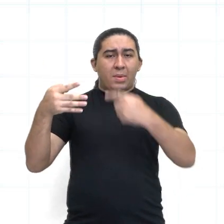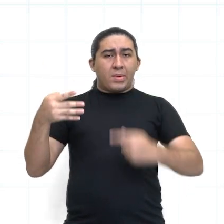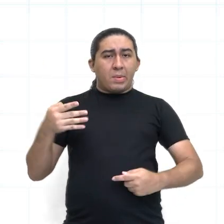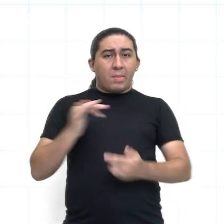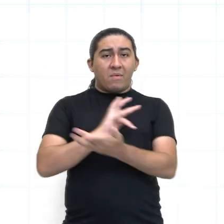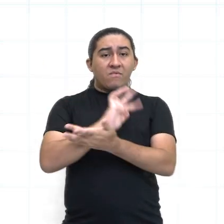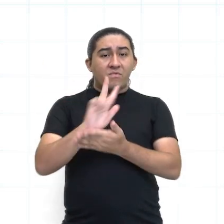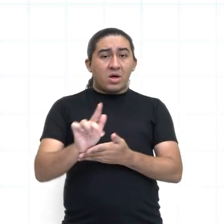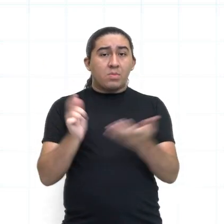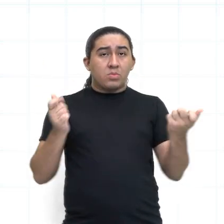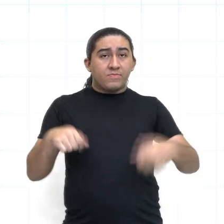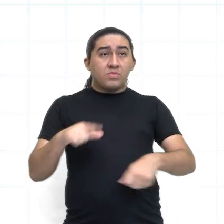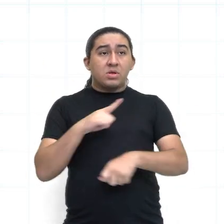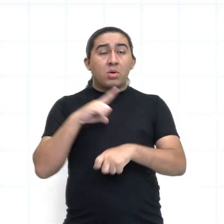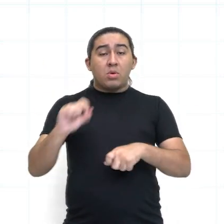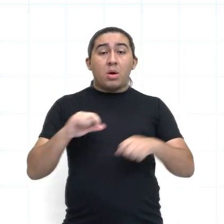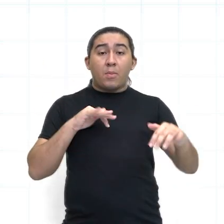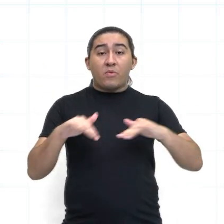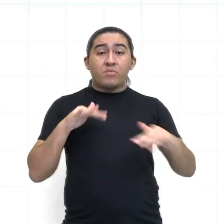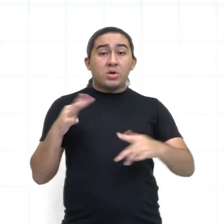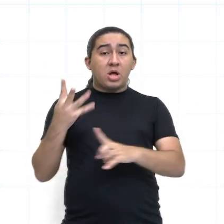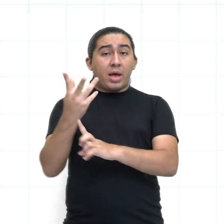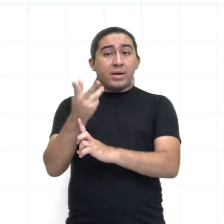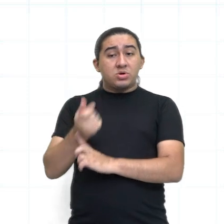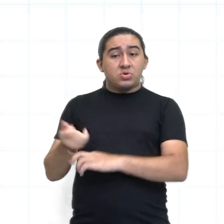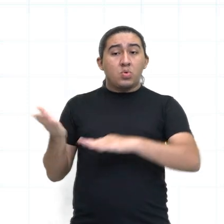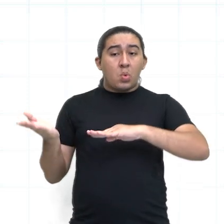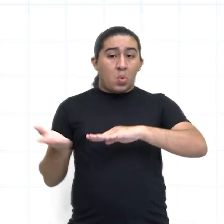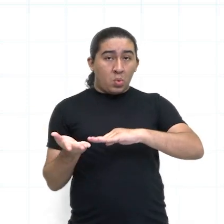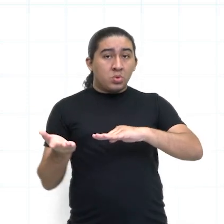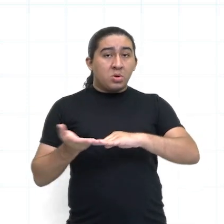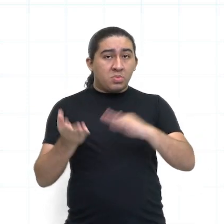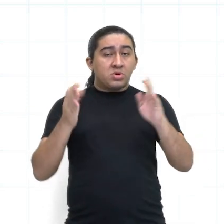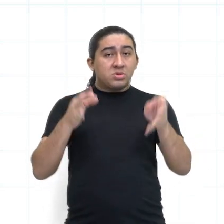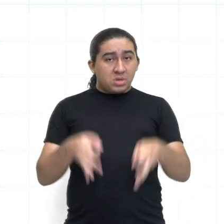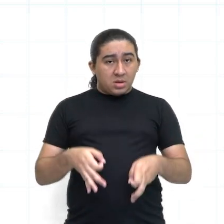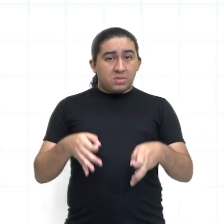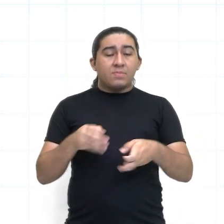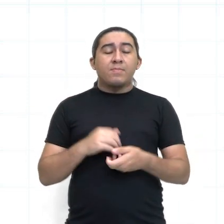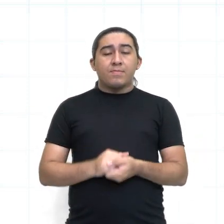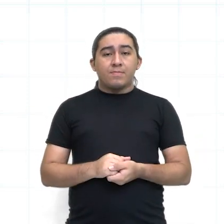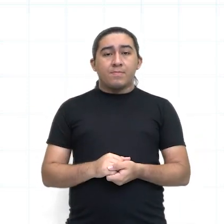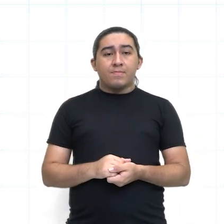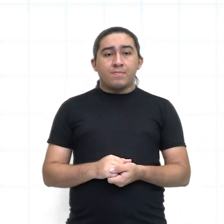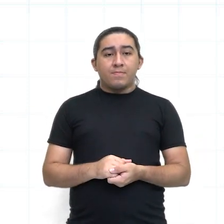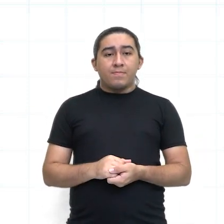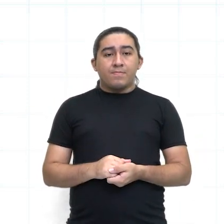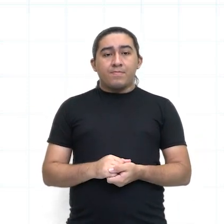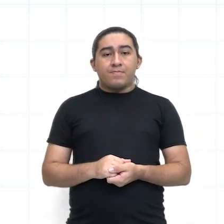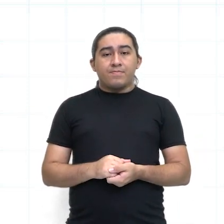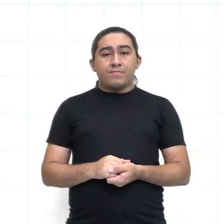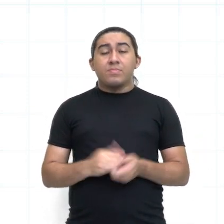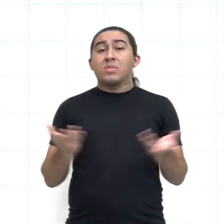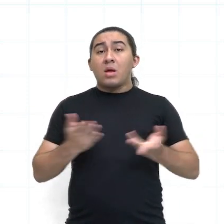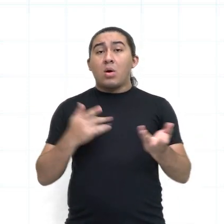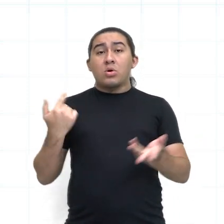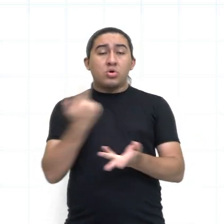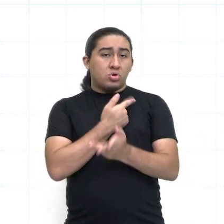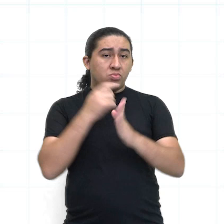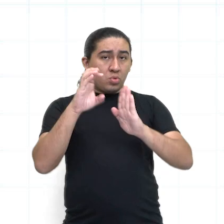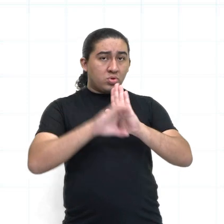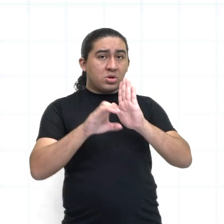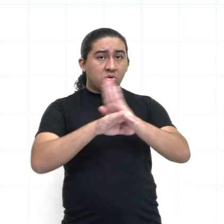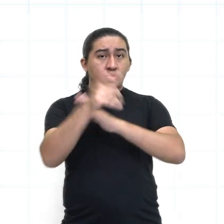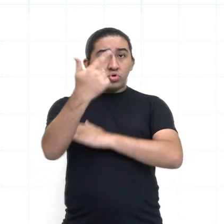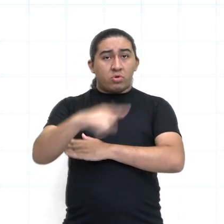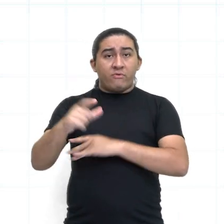todos esses movimentos artísticos fazem parte da arte contemporânea. E agora vamos conceituar